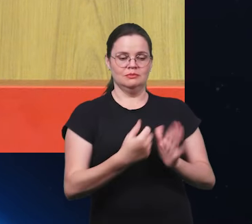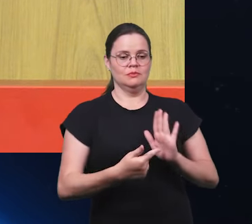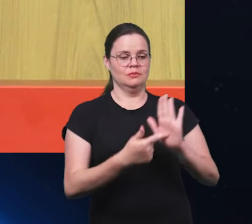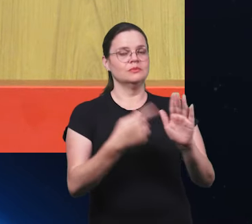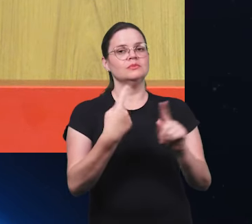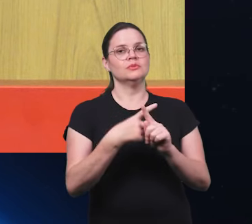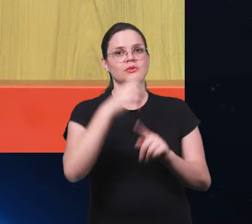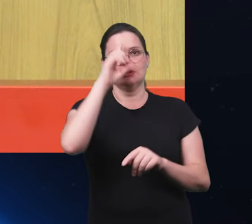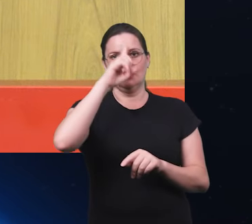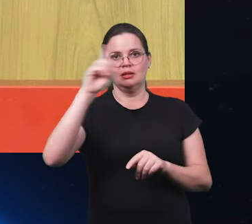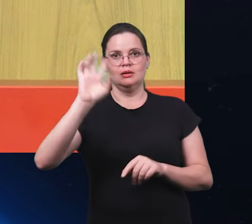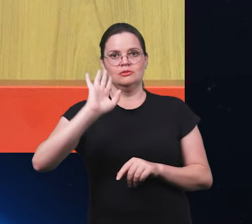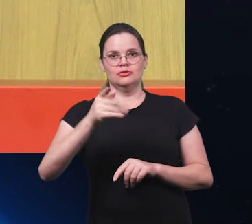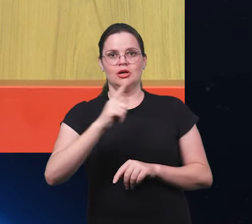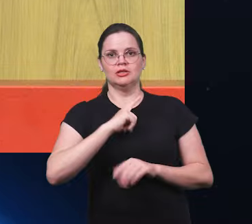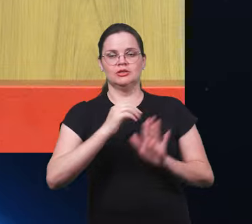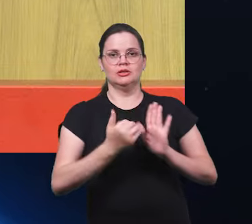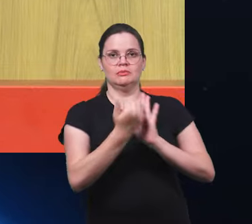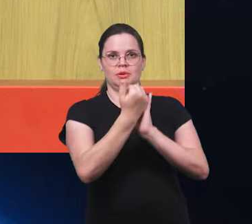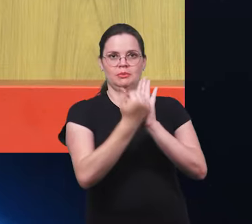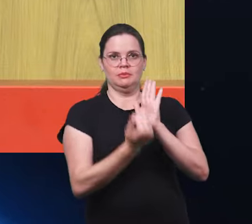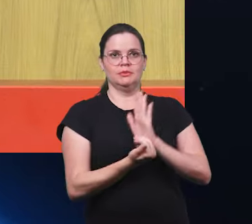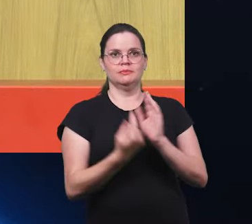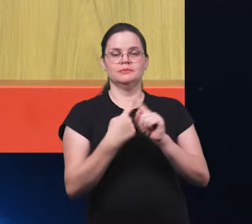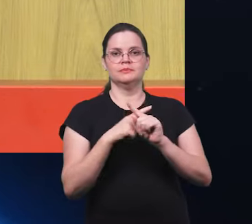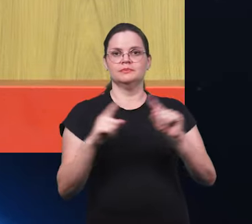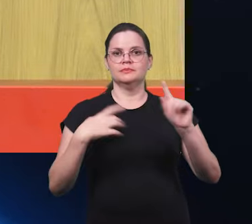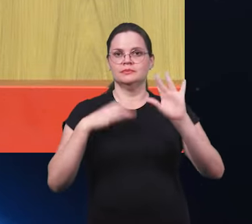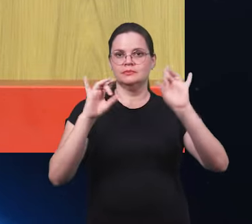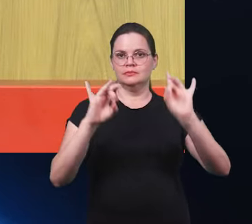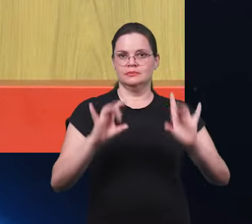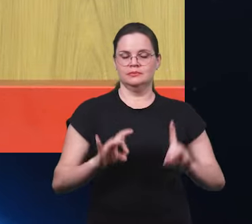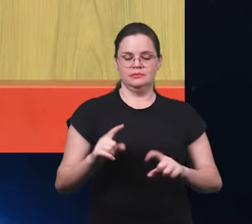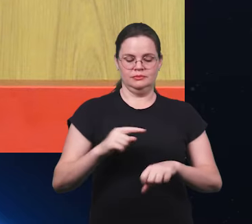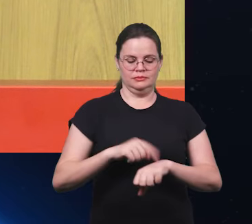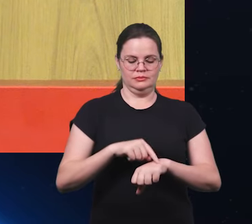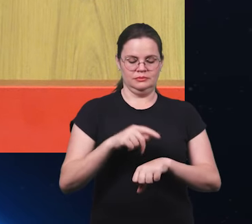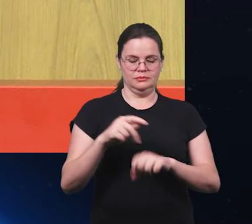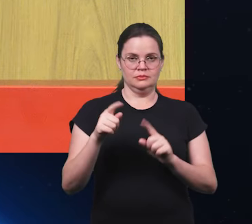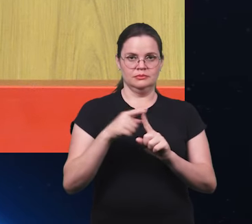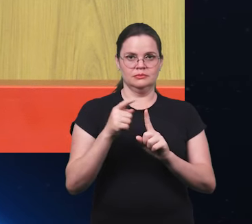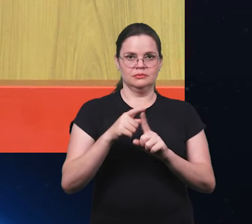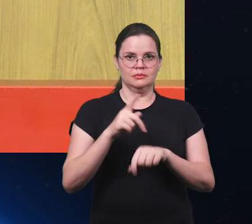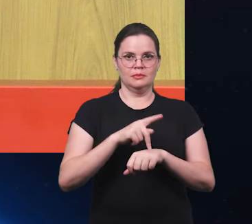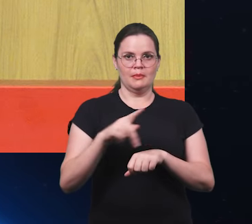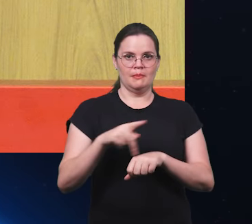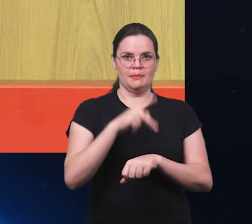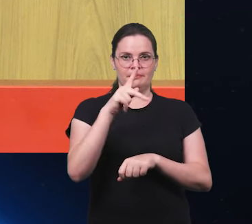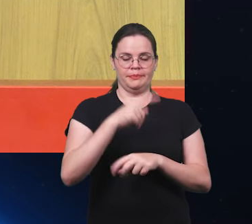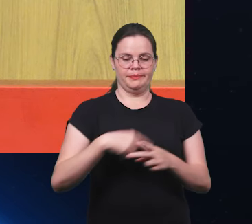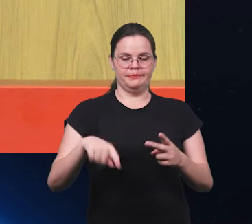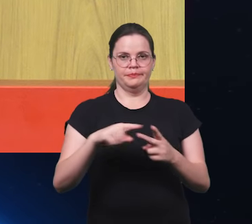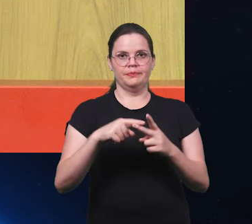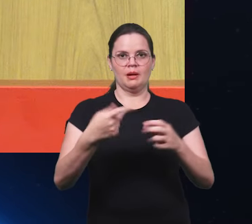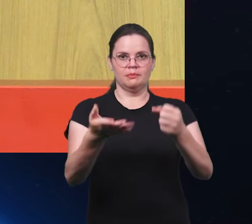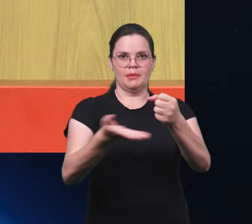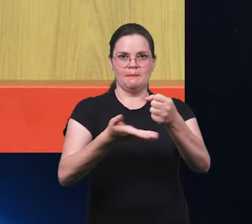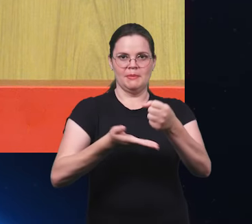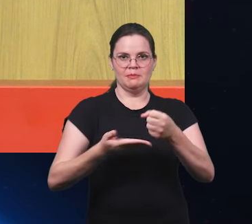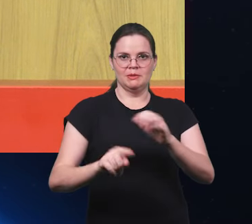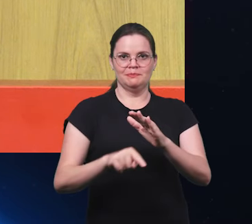por orientação de Deus. Em especial, a Páscoa, as